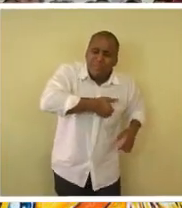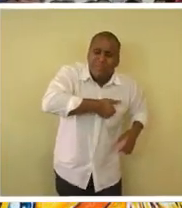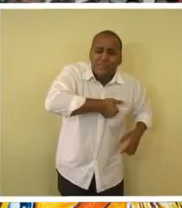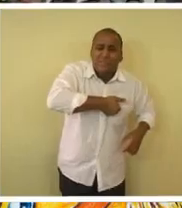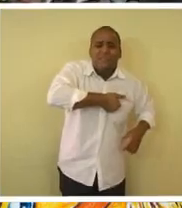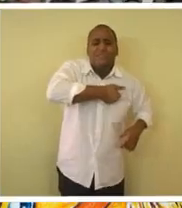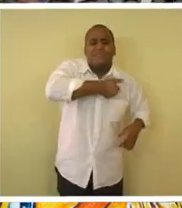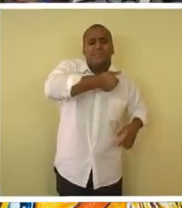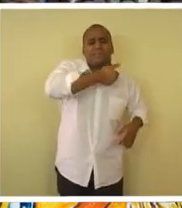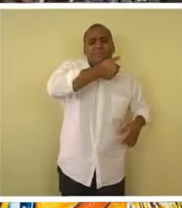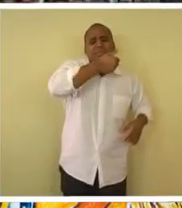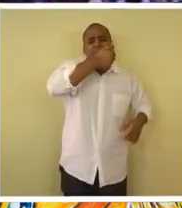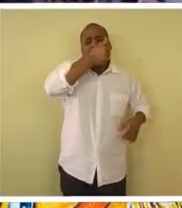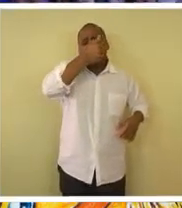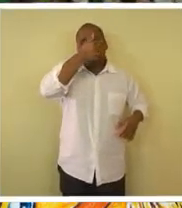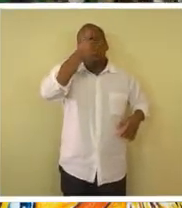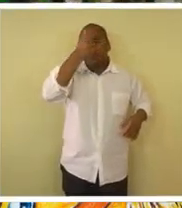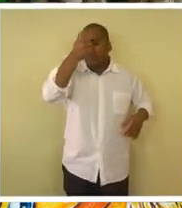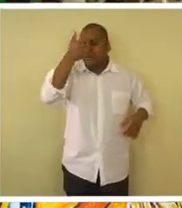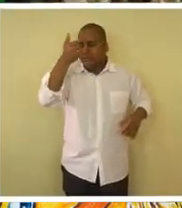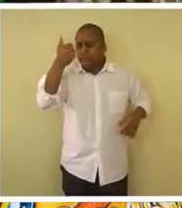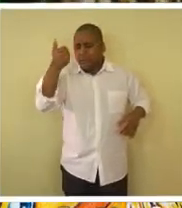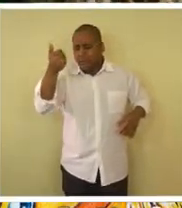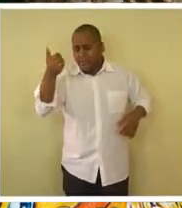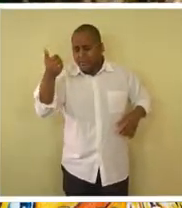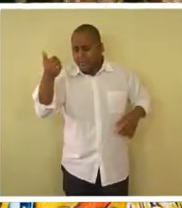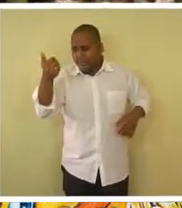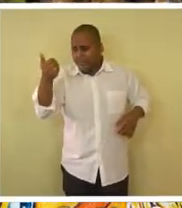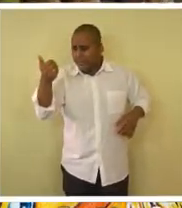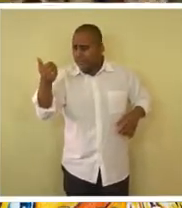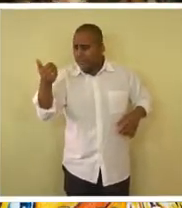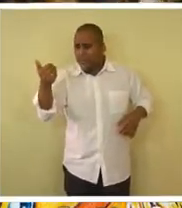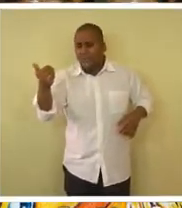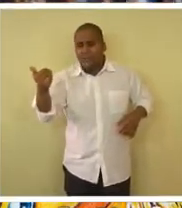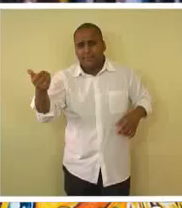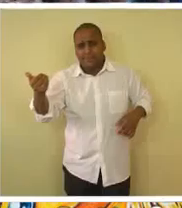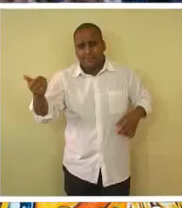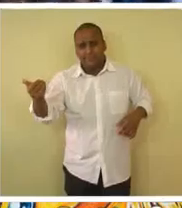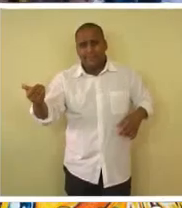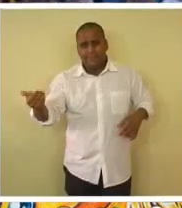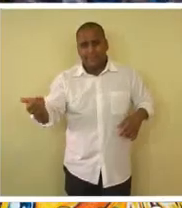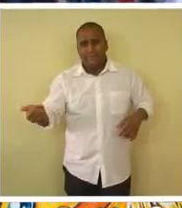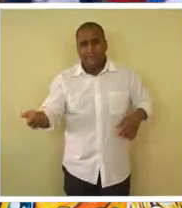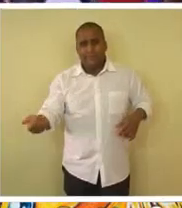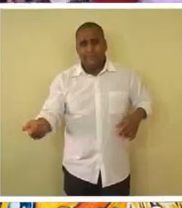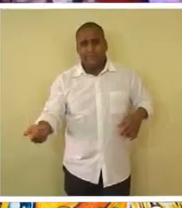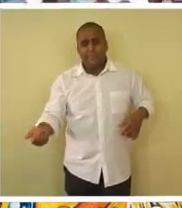Voltar Onde tudo recomeça